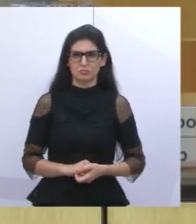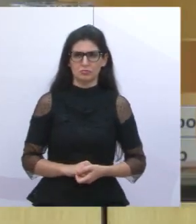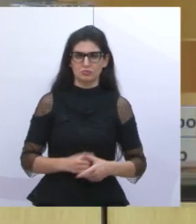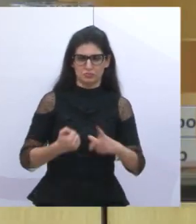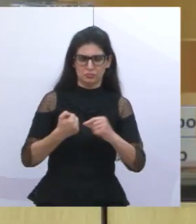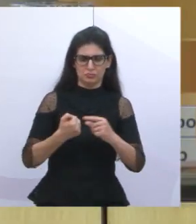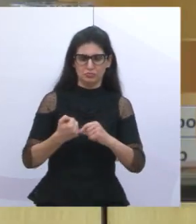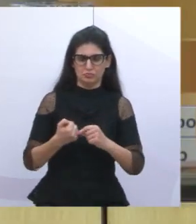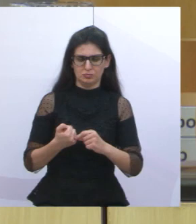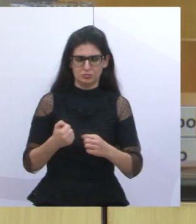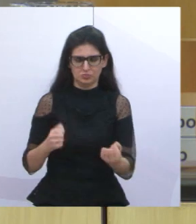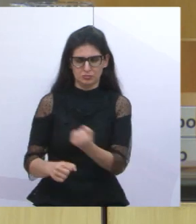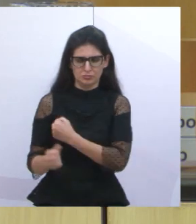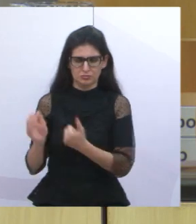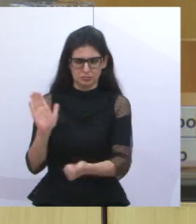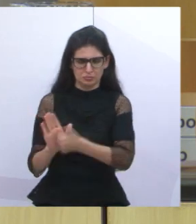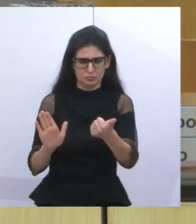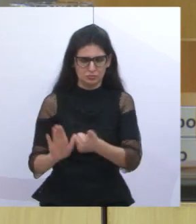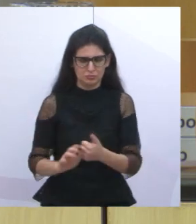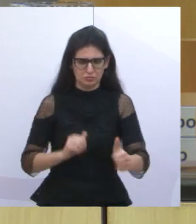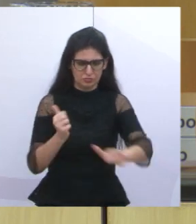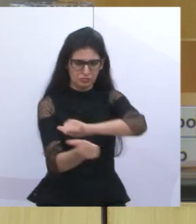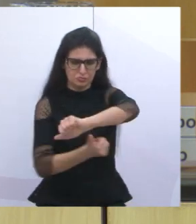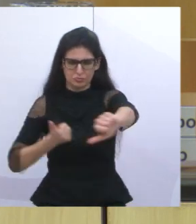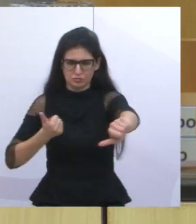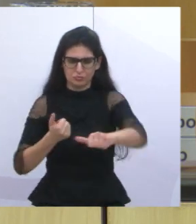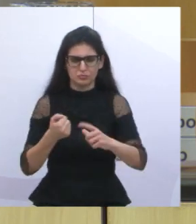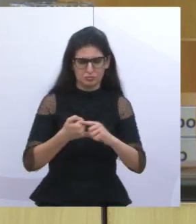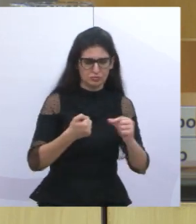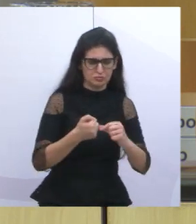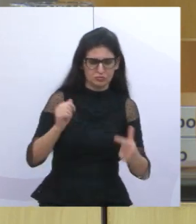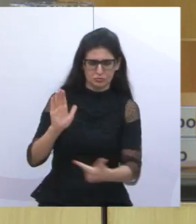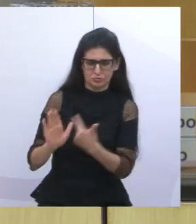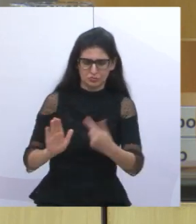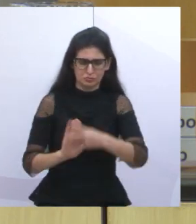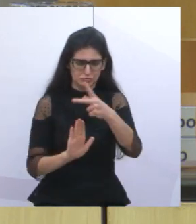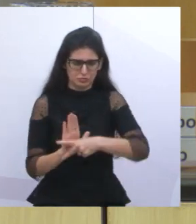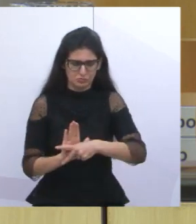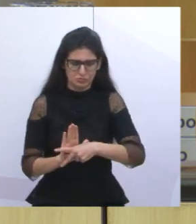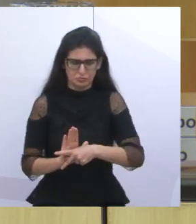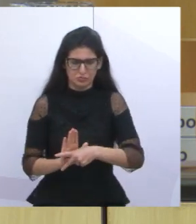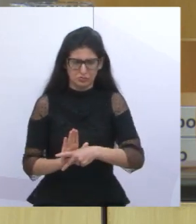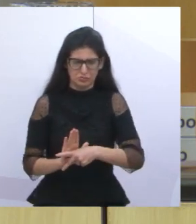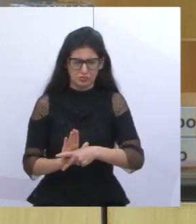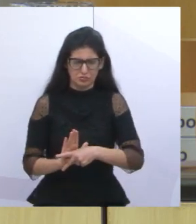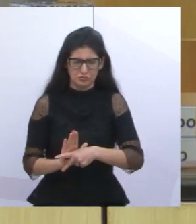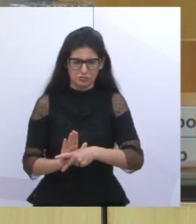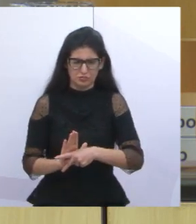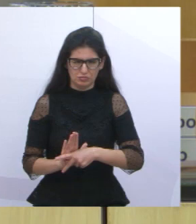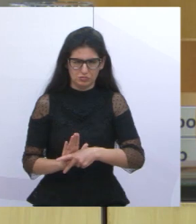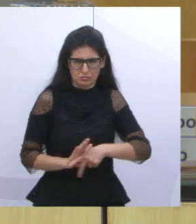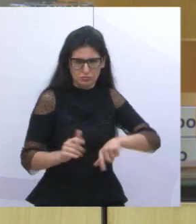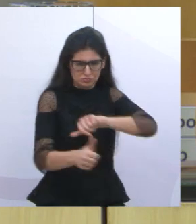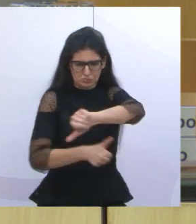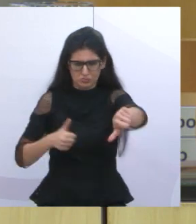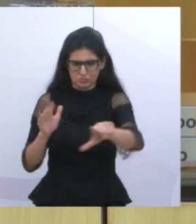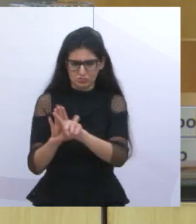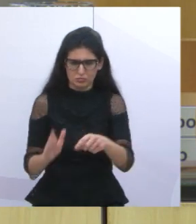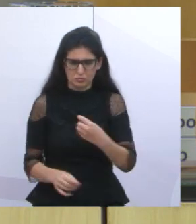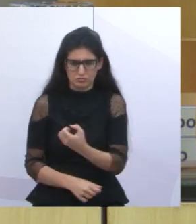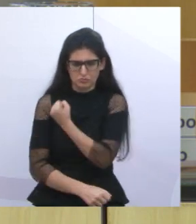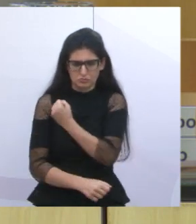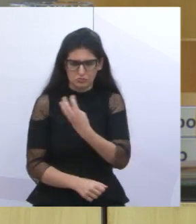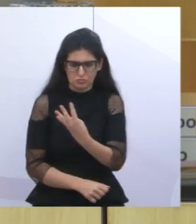Artigo 1º. Altera o artigo 2º do projeto, referente à alteração da Lei número